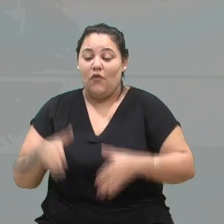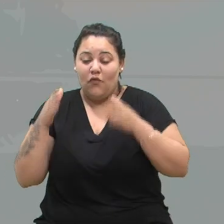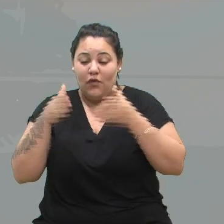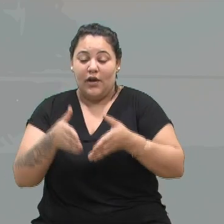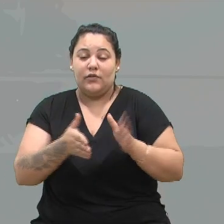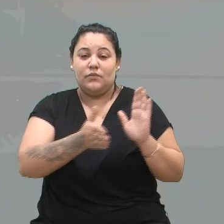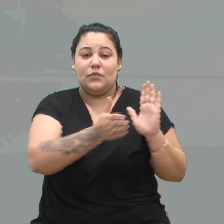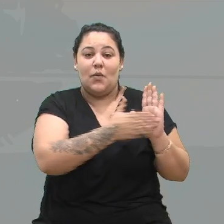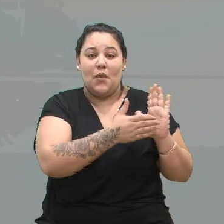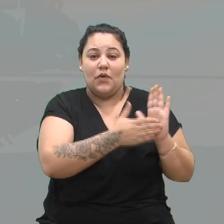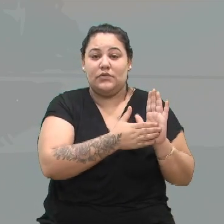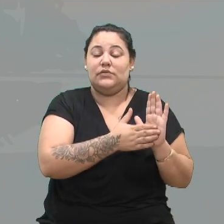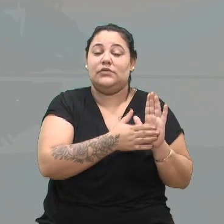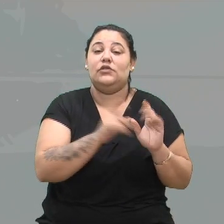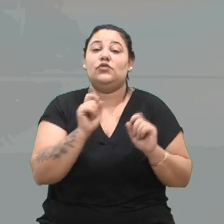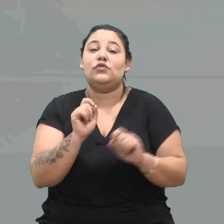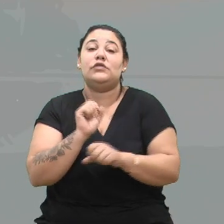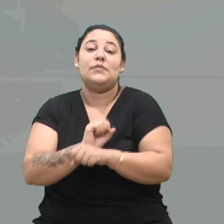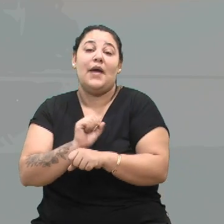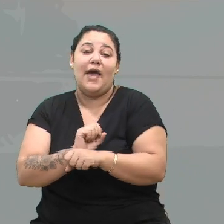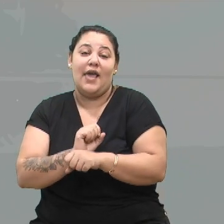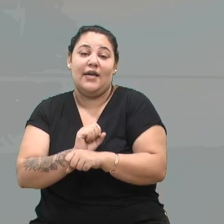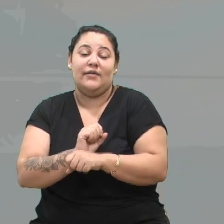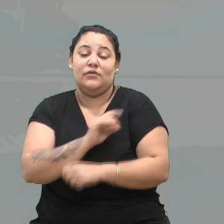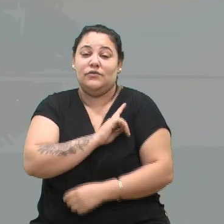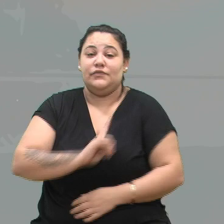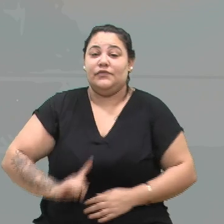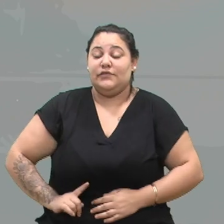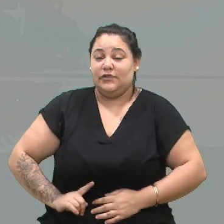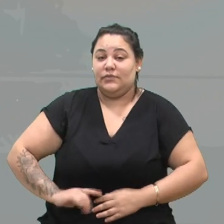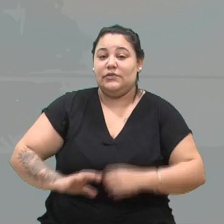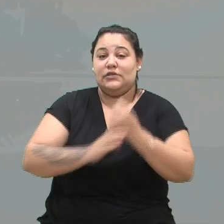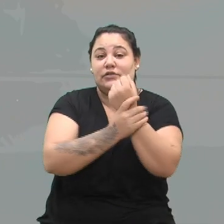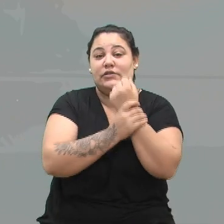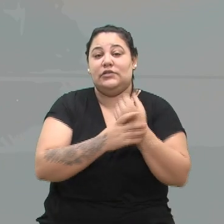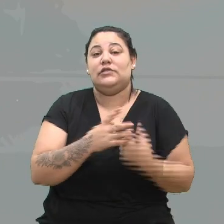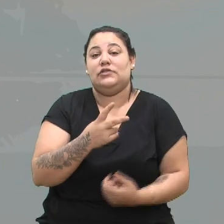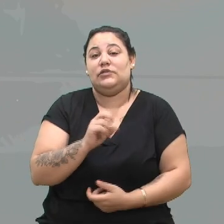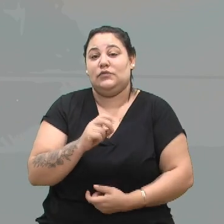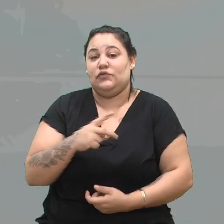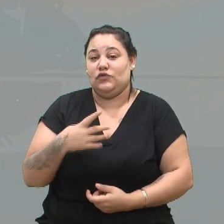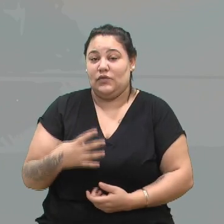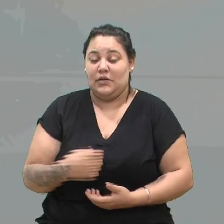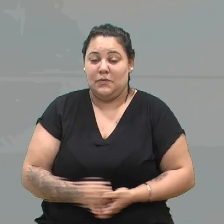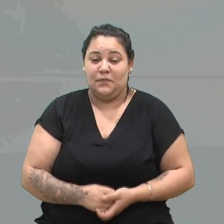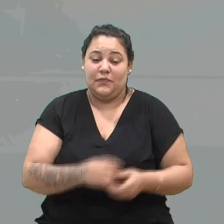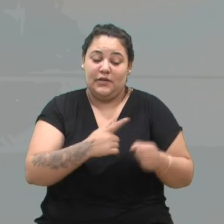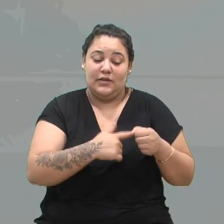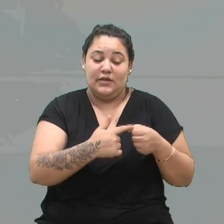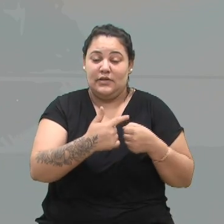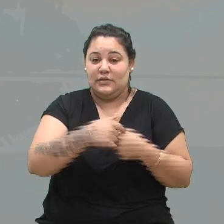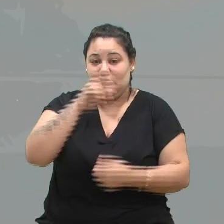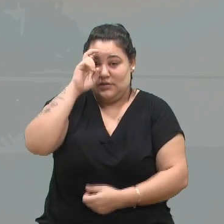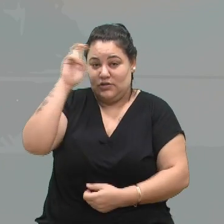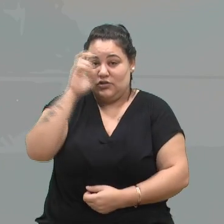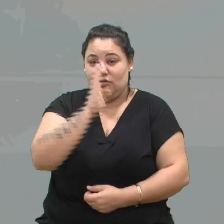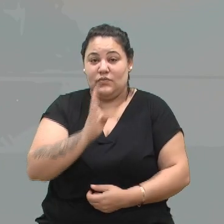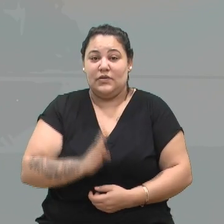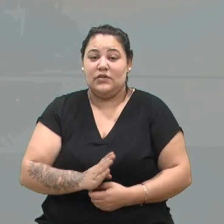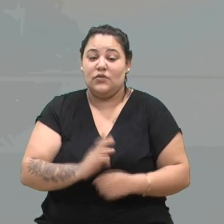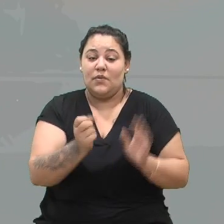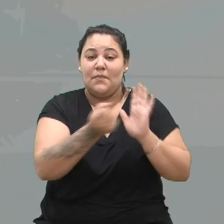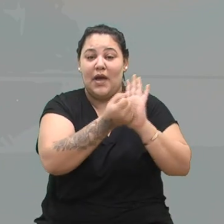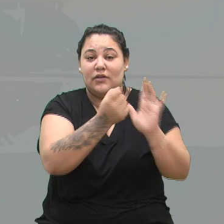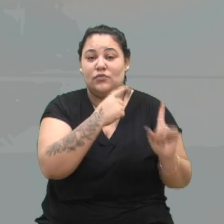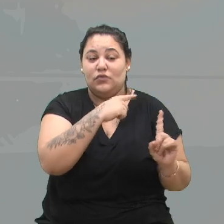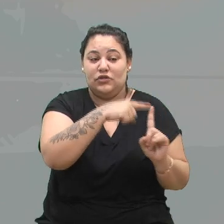propostas e expectativas do governo para a segurança pública em 2024, cidades inteligentes no Brasil e os impactos